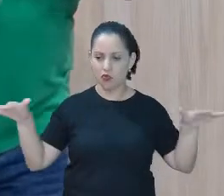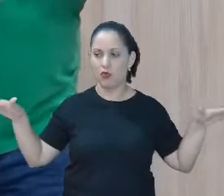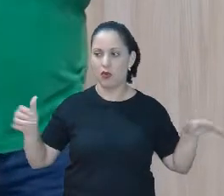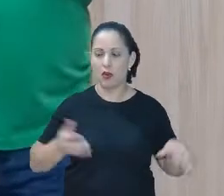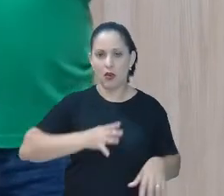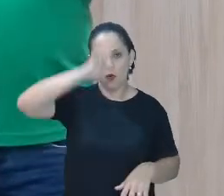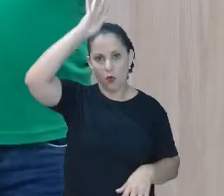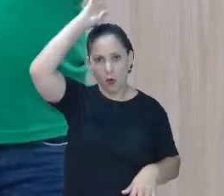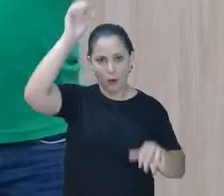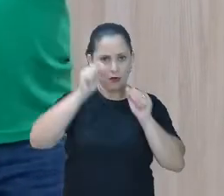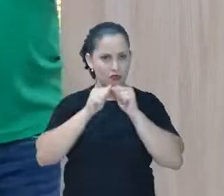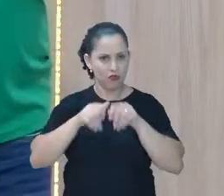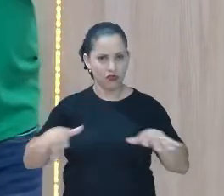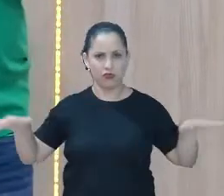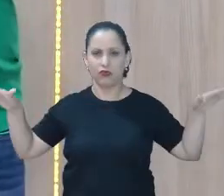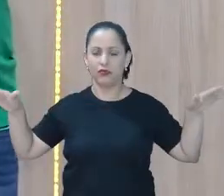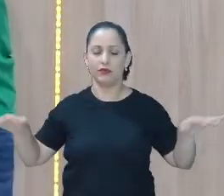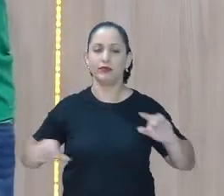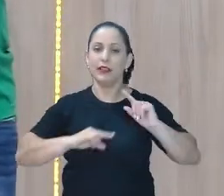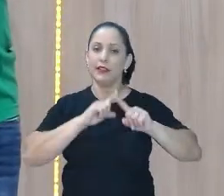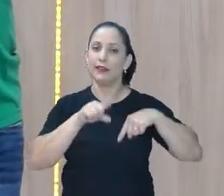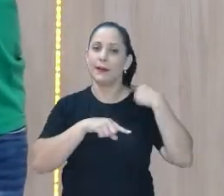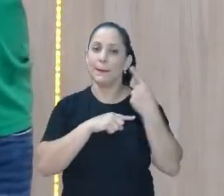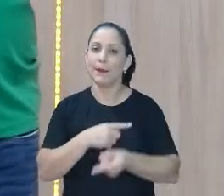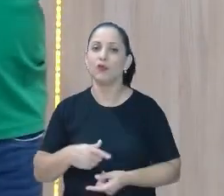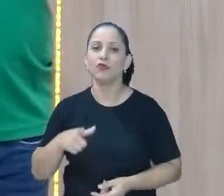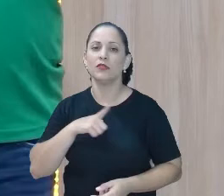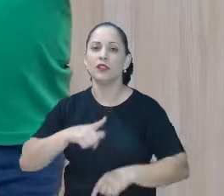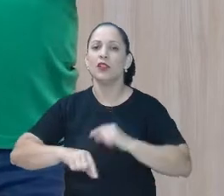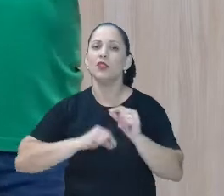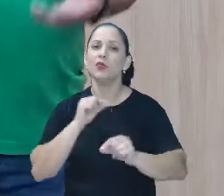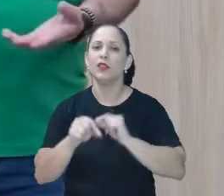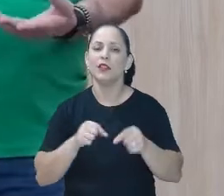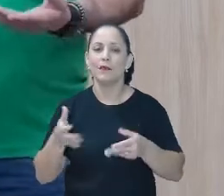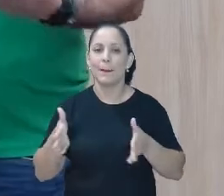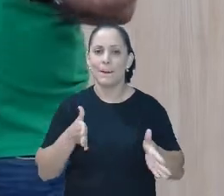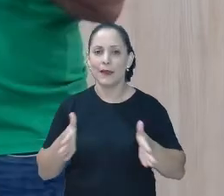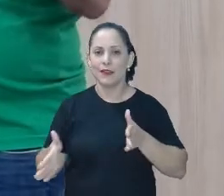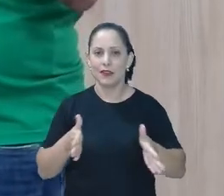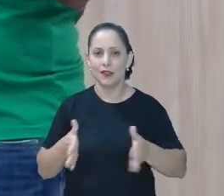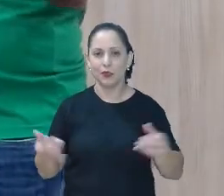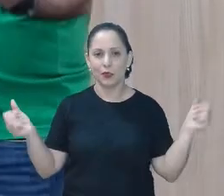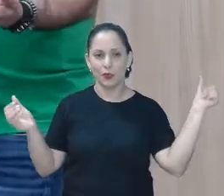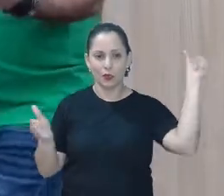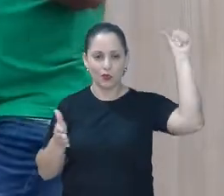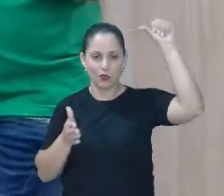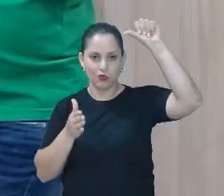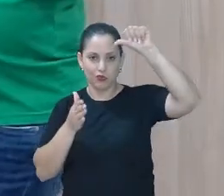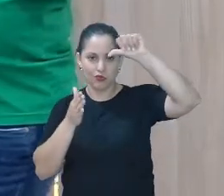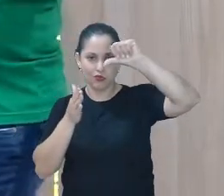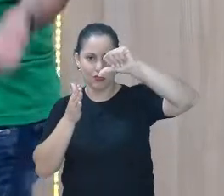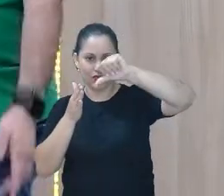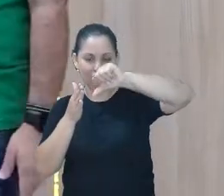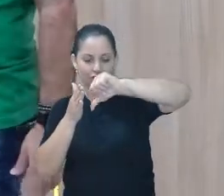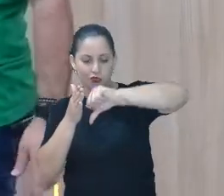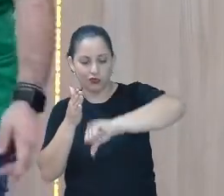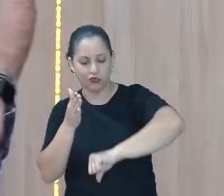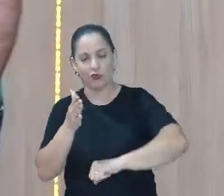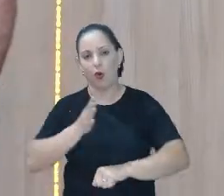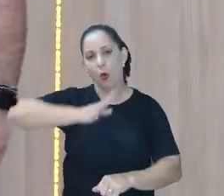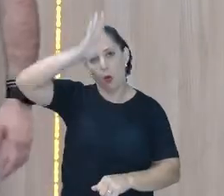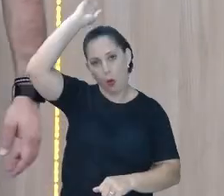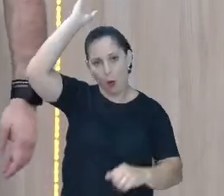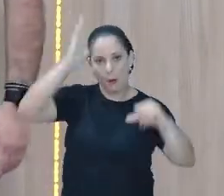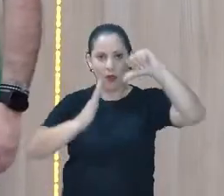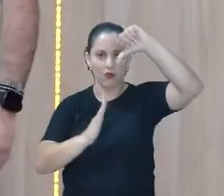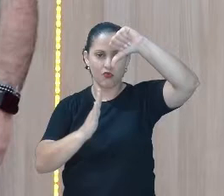gente vai observar é um período, né, de decadência, né, do Império Romano. Então, nesse momento